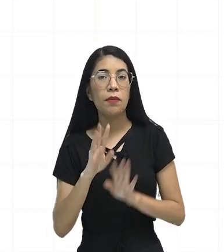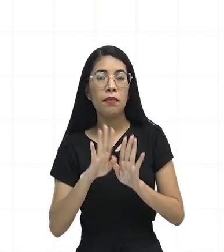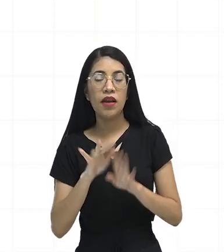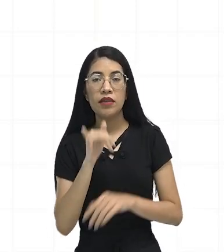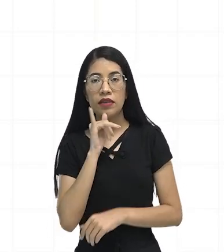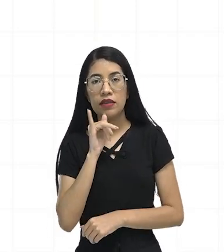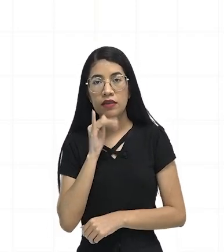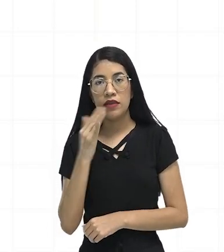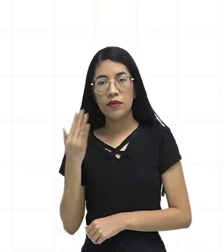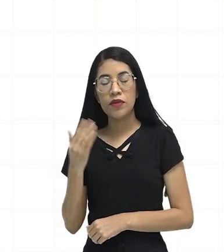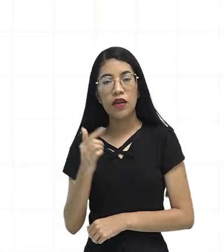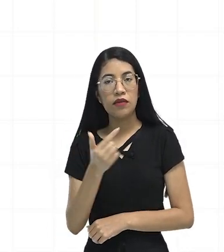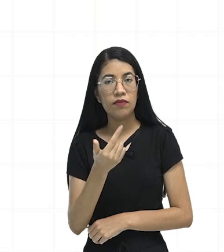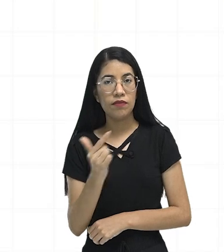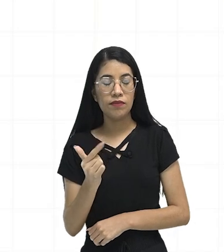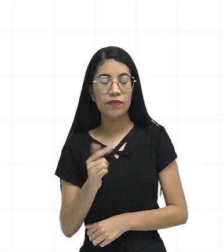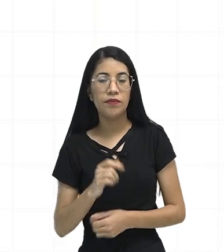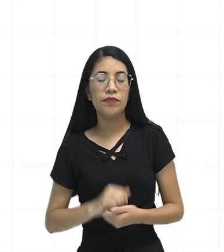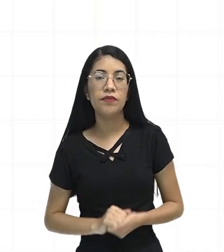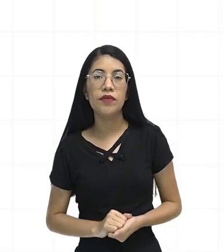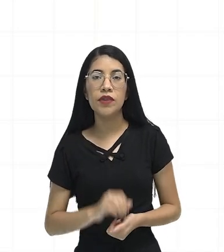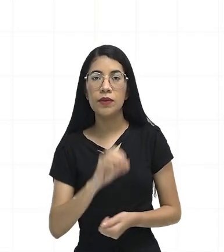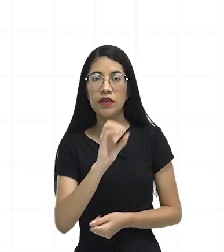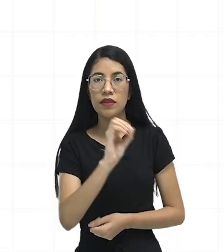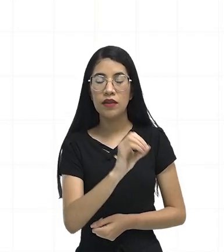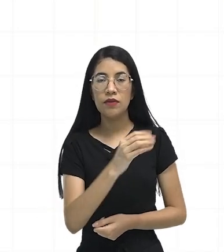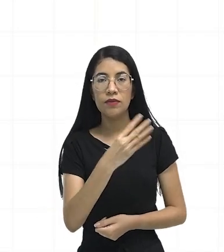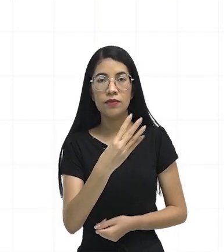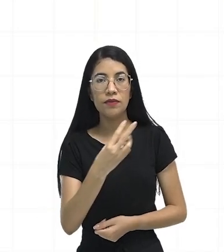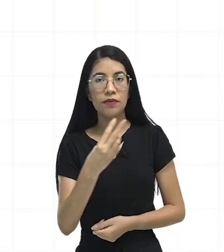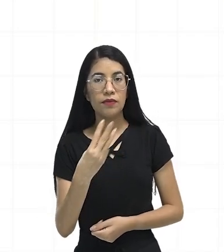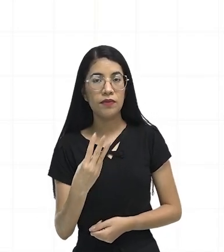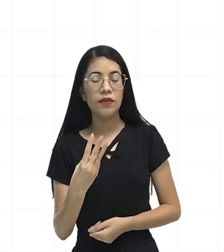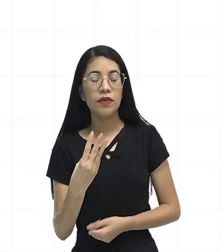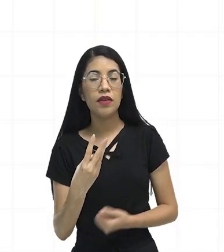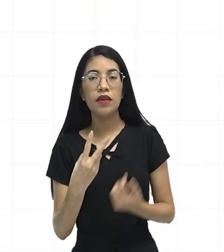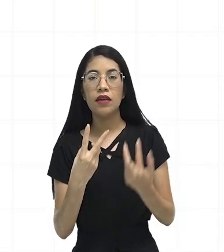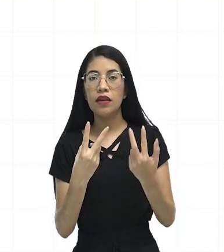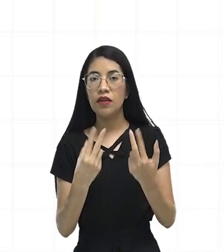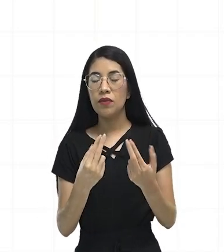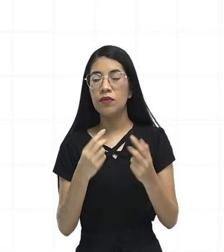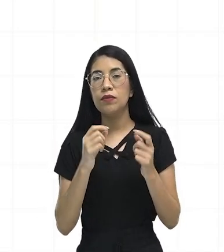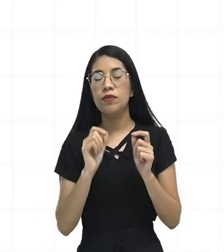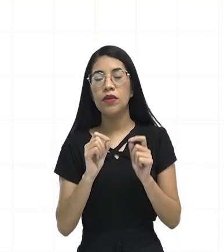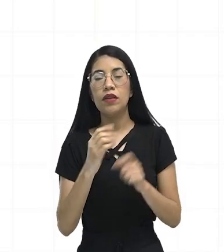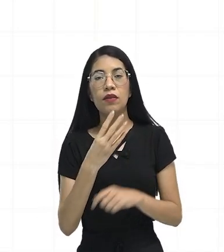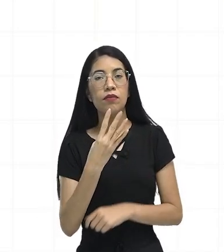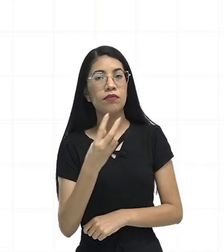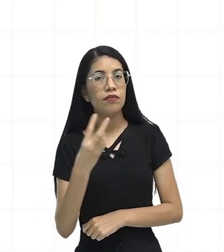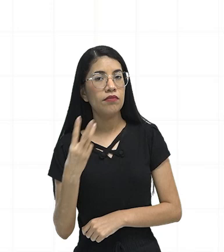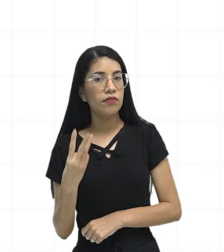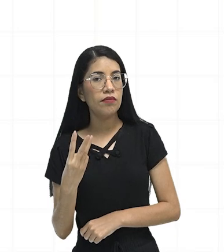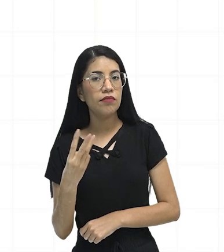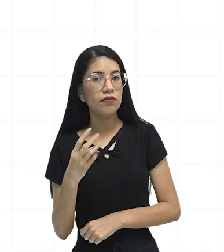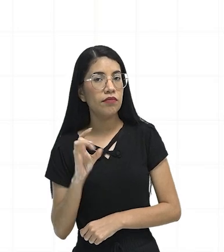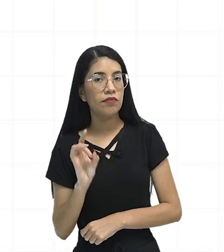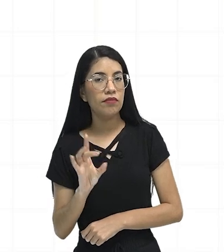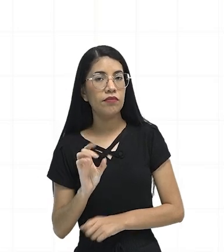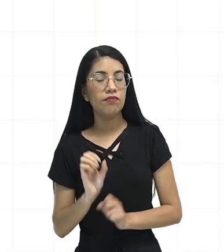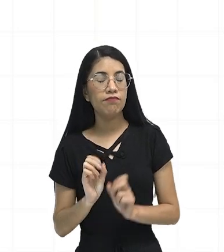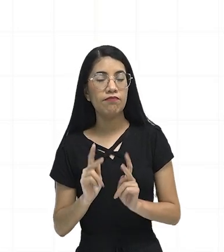tá? Então, 0,43 é a mesma coisa que 43, tudo